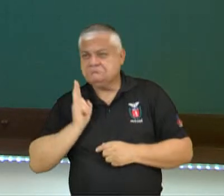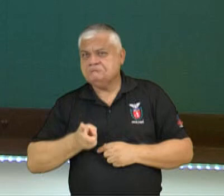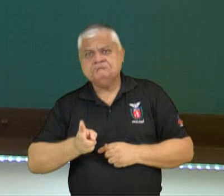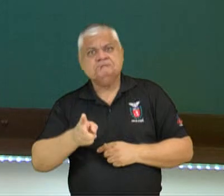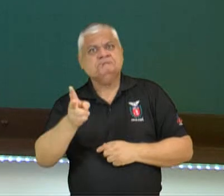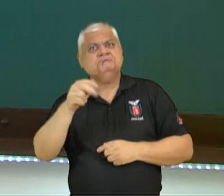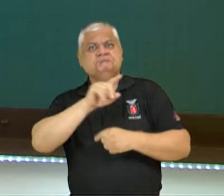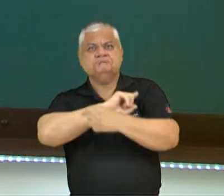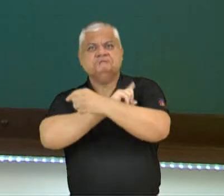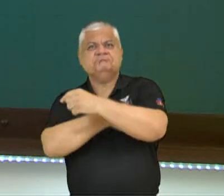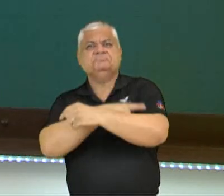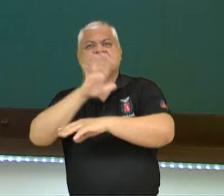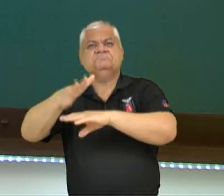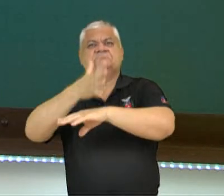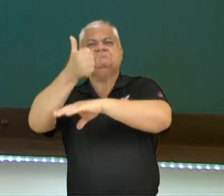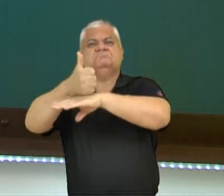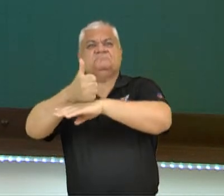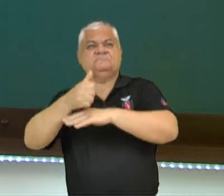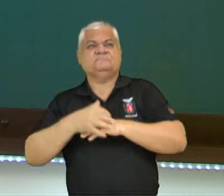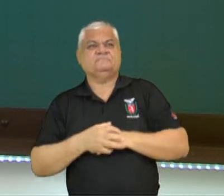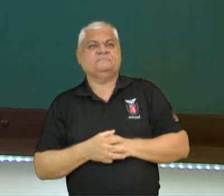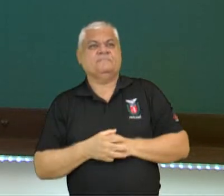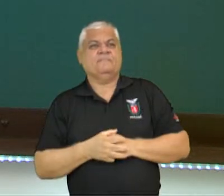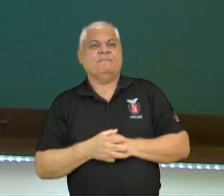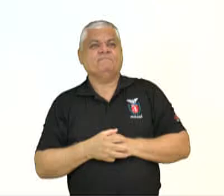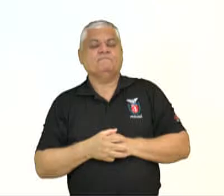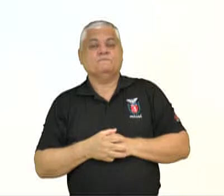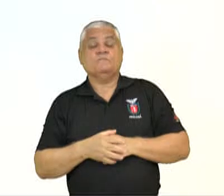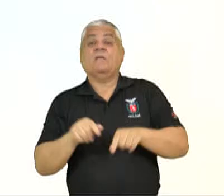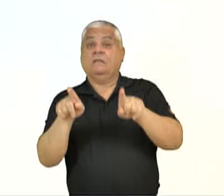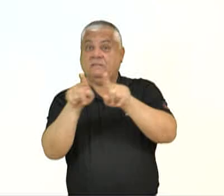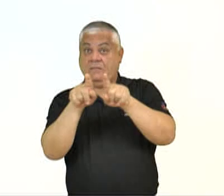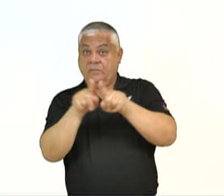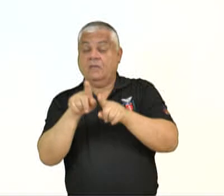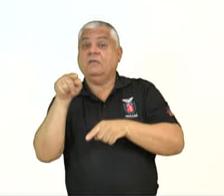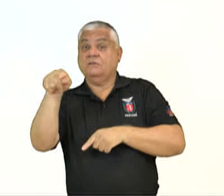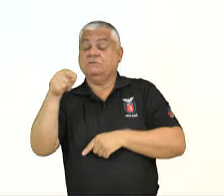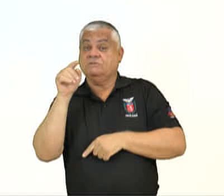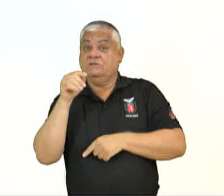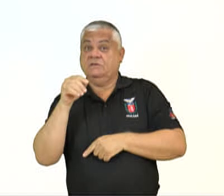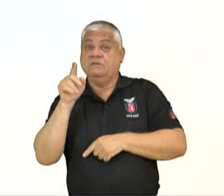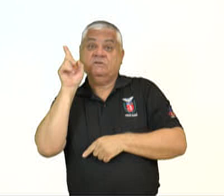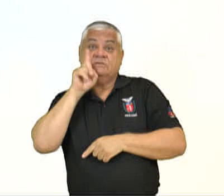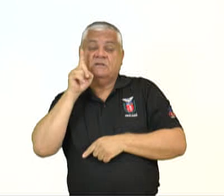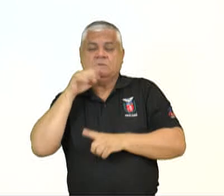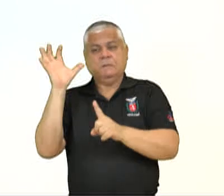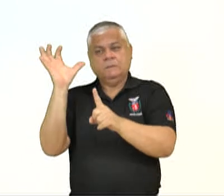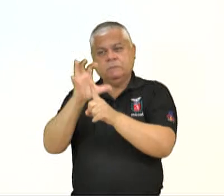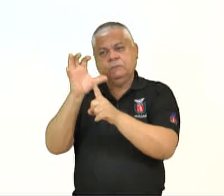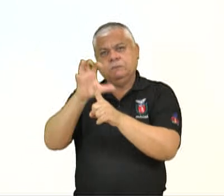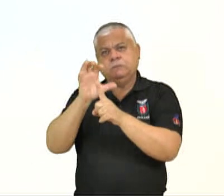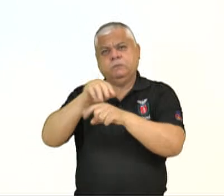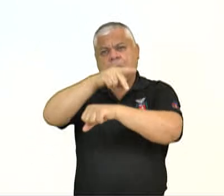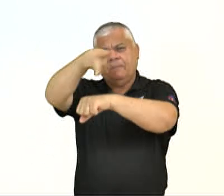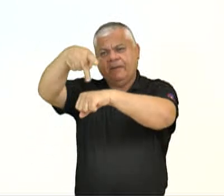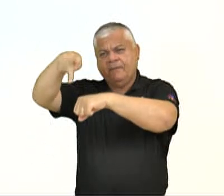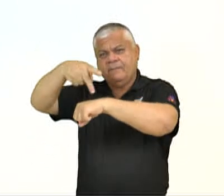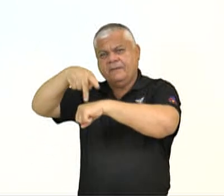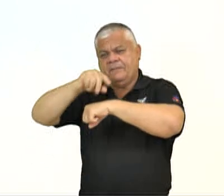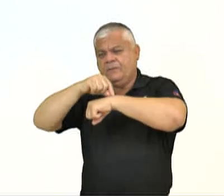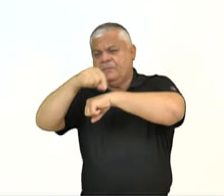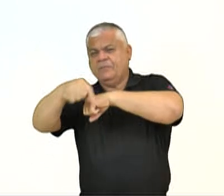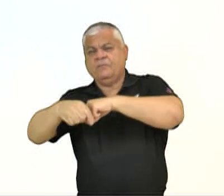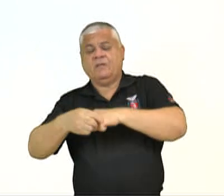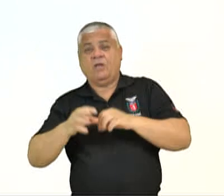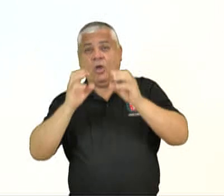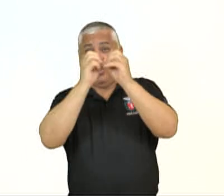e se torne essa grande potência. Muito bem. Além disso, os Estados Unidos também exercem influência sobre outros países por meio, por exemplo,